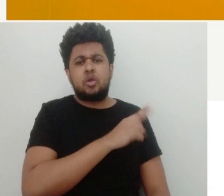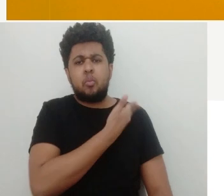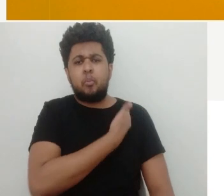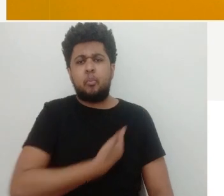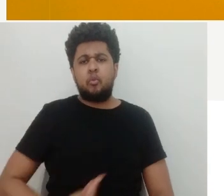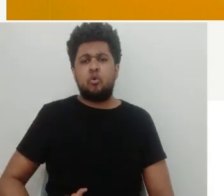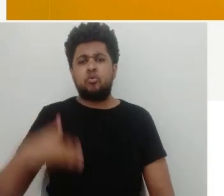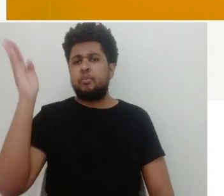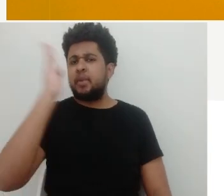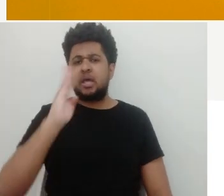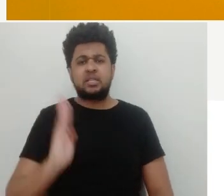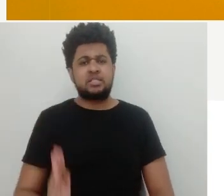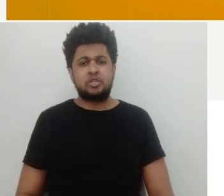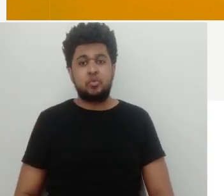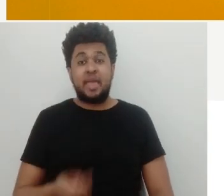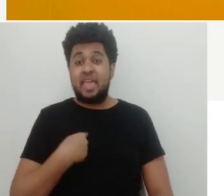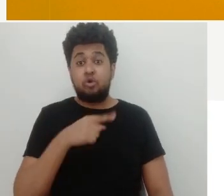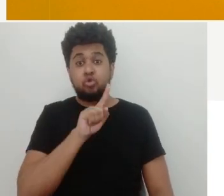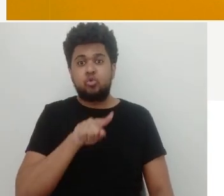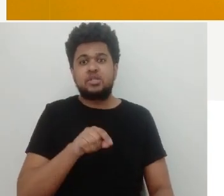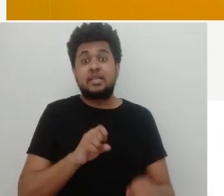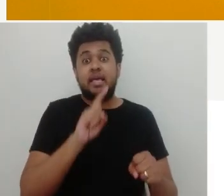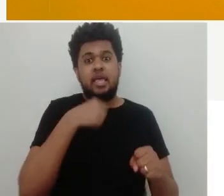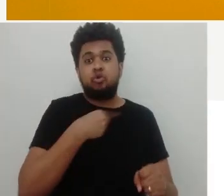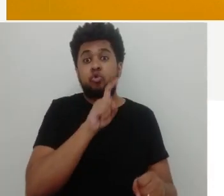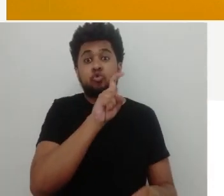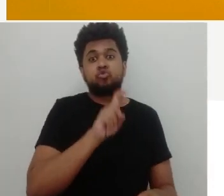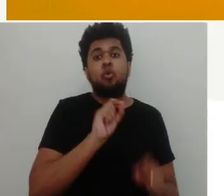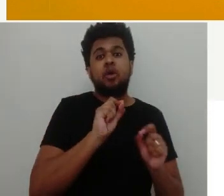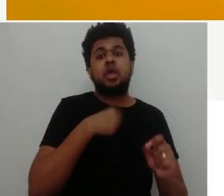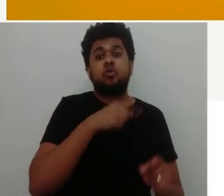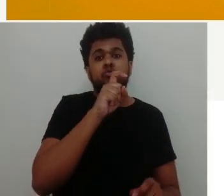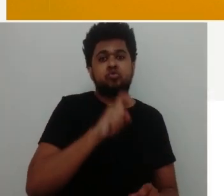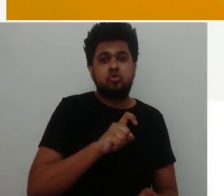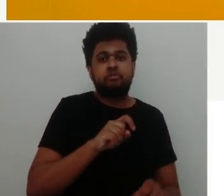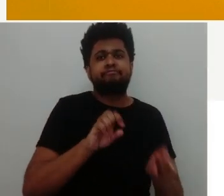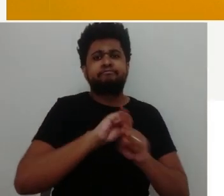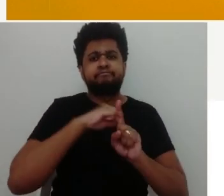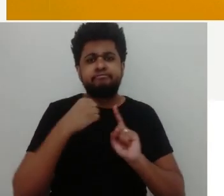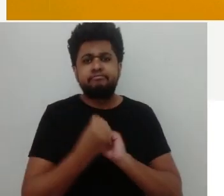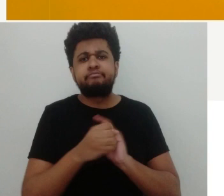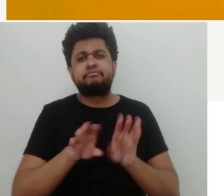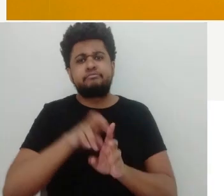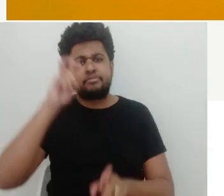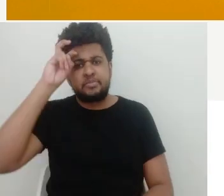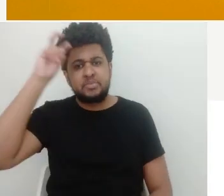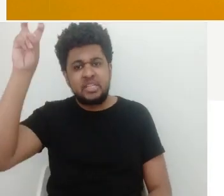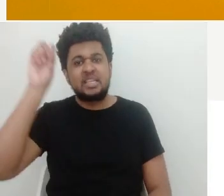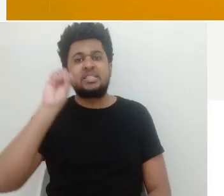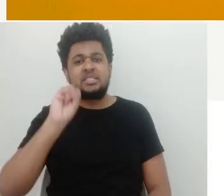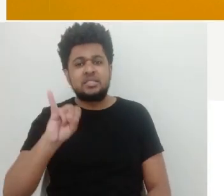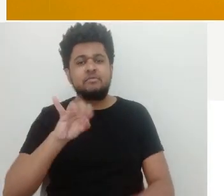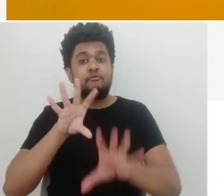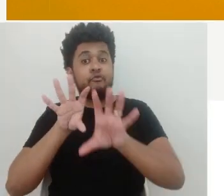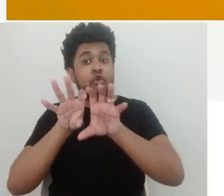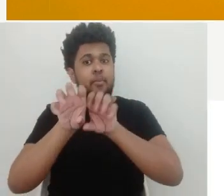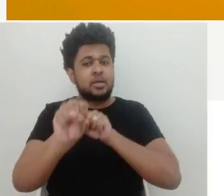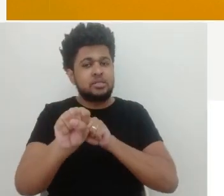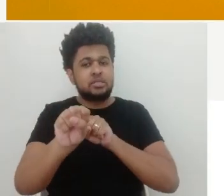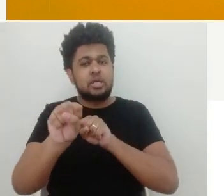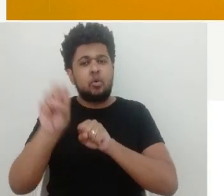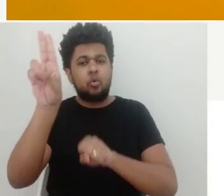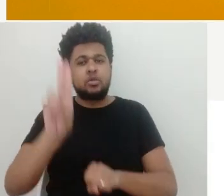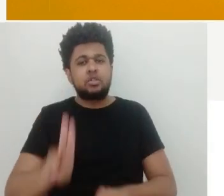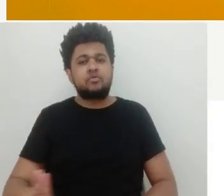eu sou, pessoal, nem intelectualmente, sem a formação que me proporcionou a Universidade de São